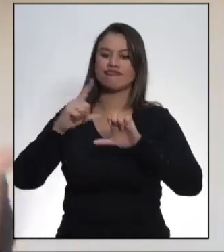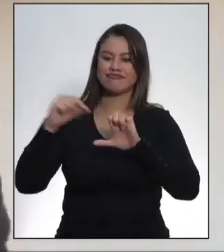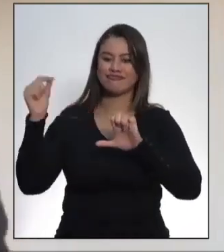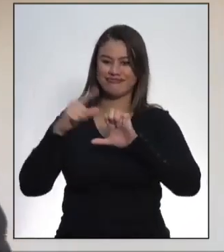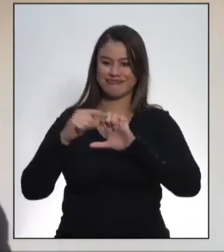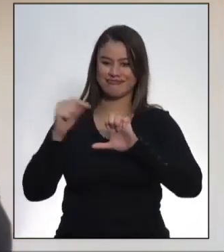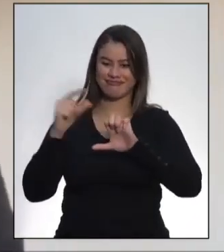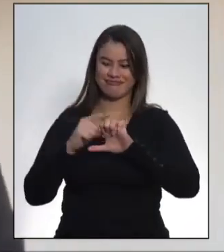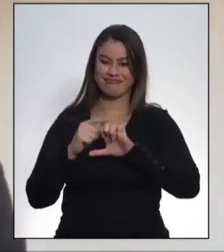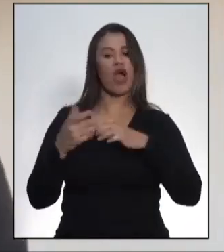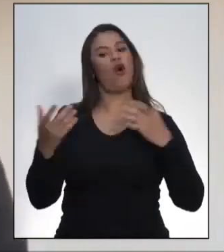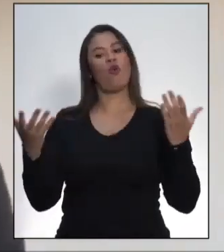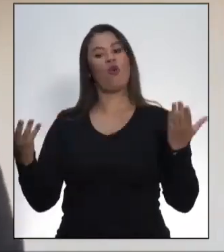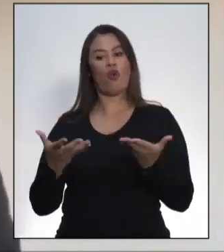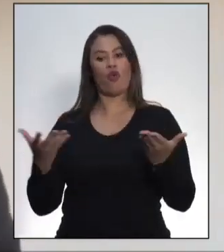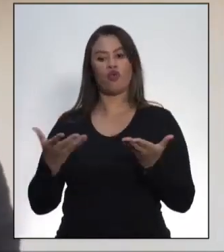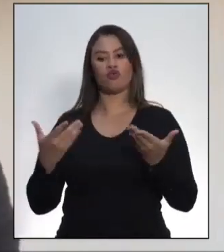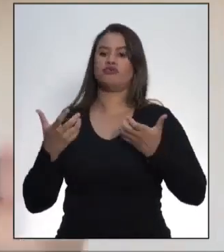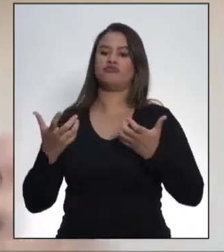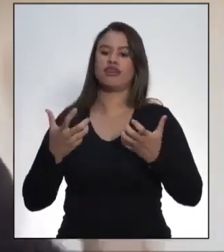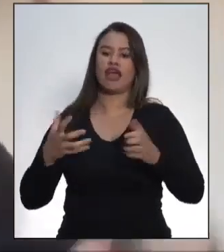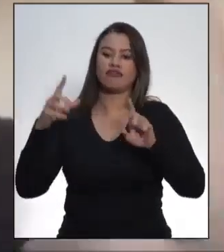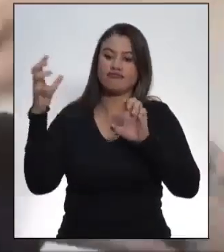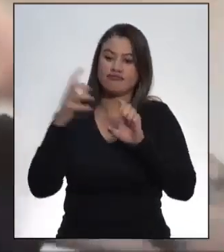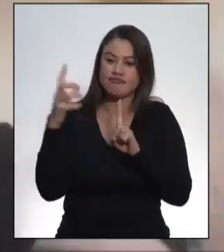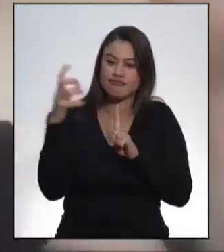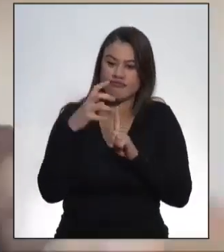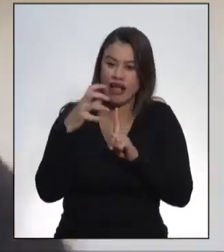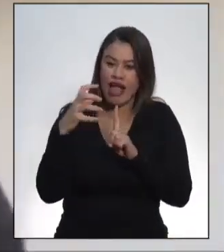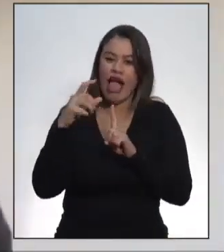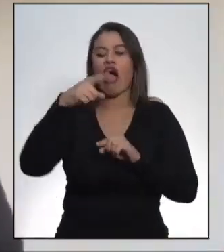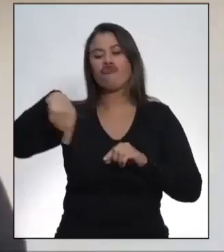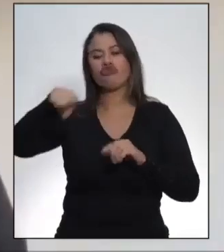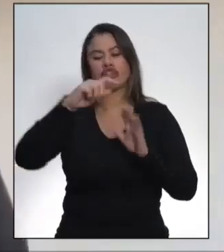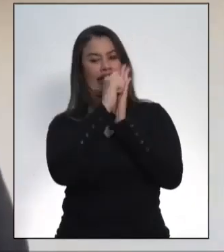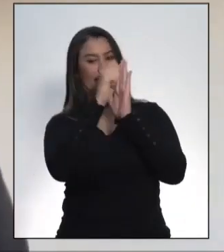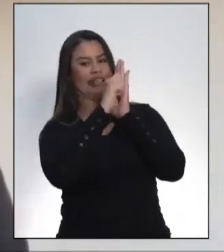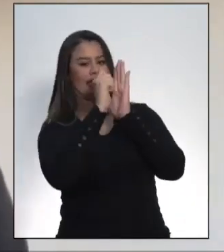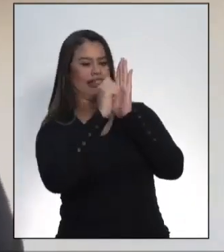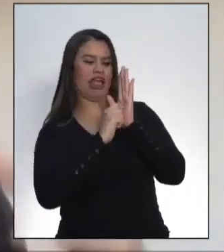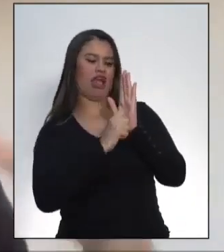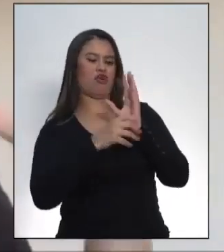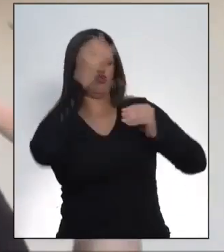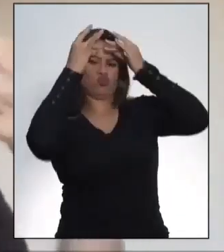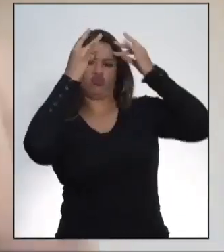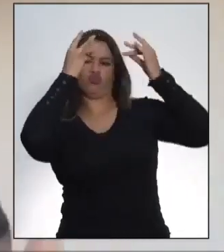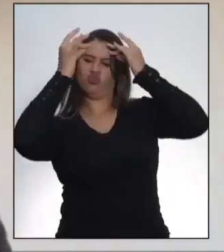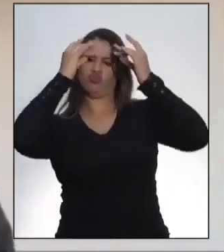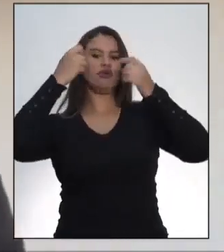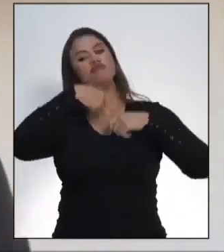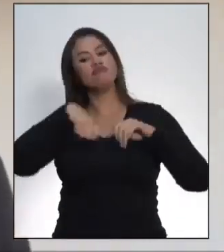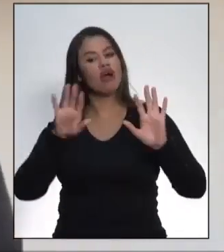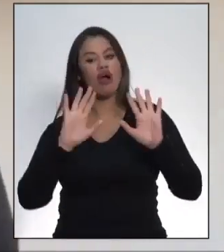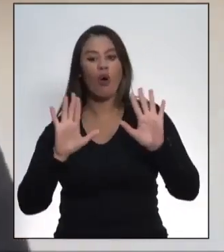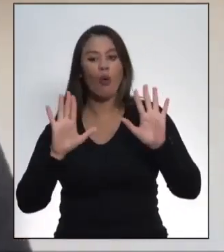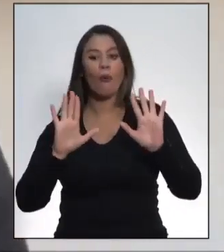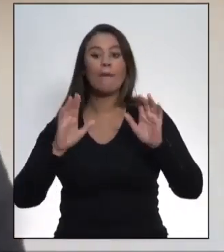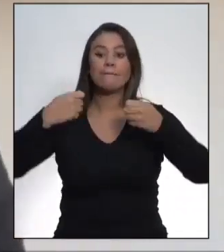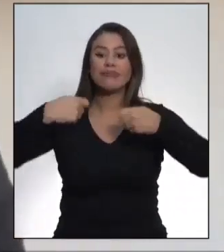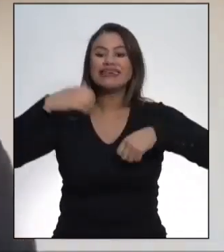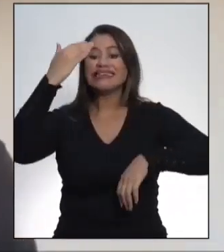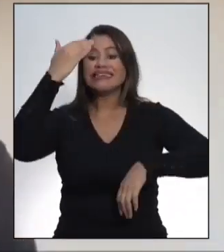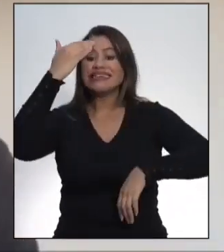queria provocar vocês aqui não é só anotar e decorar para fazer uma prova sobre empreendedorismo, mas entender que essa figura